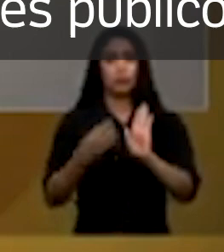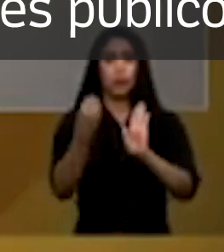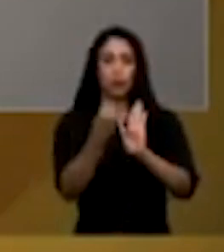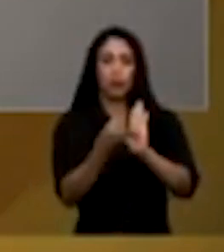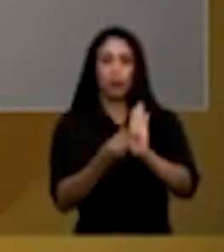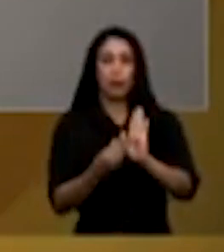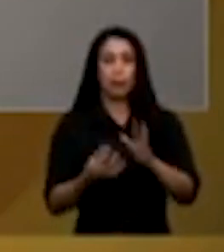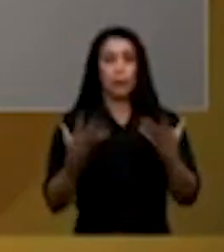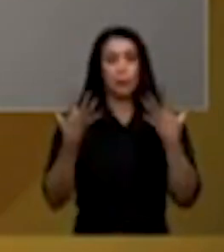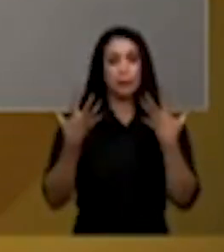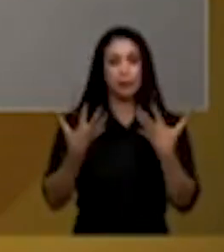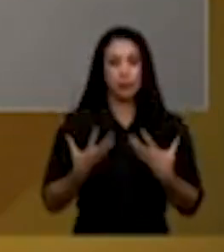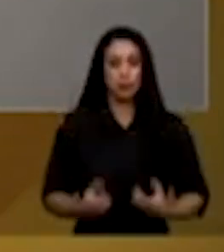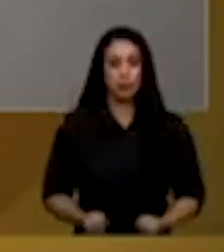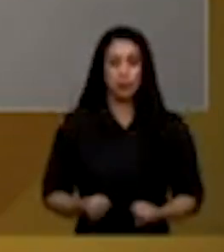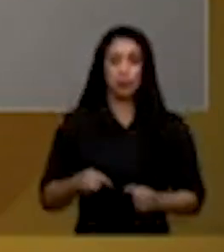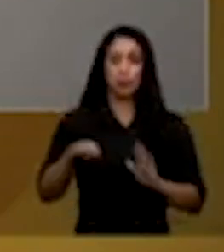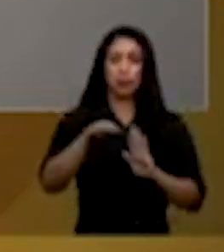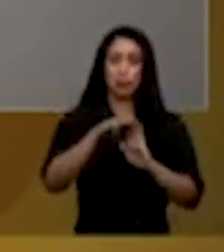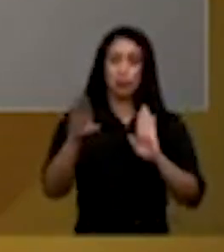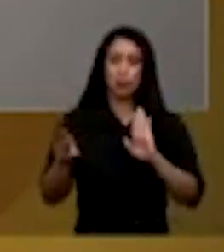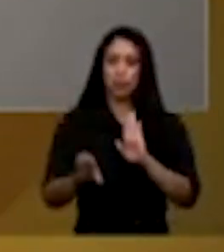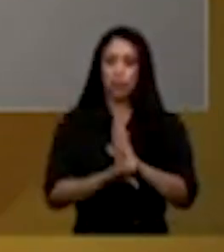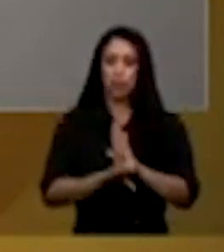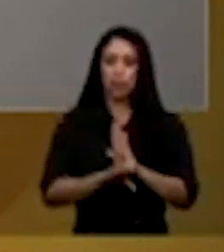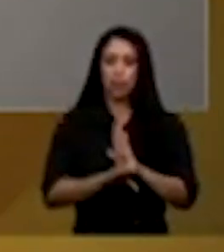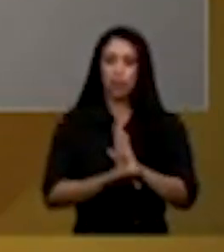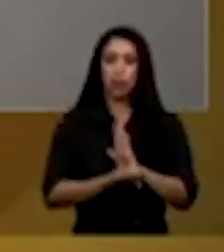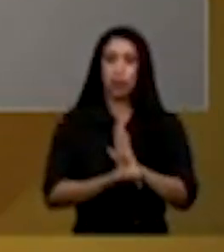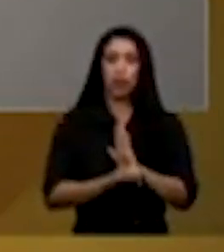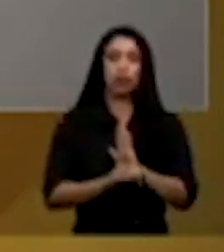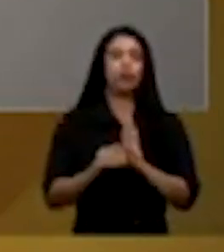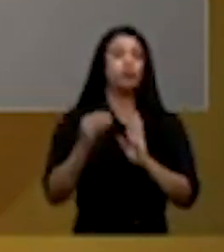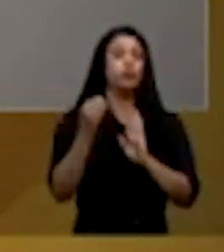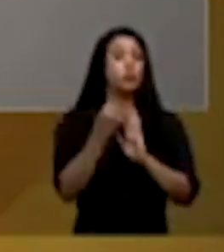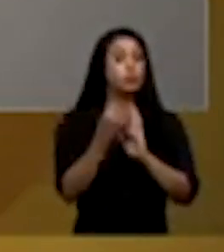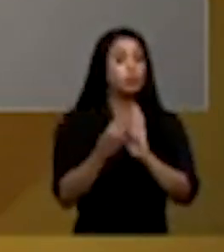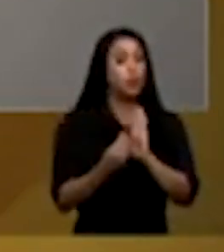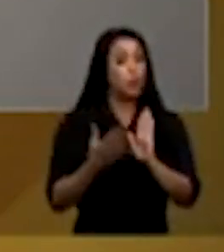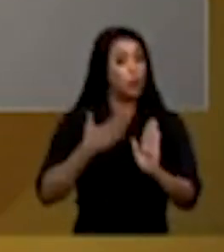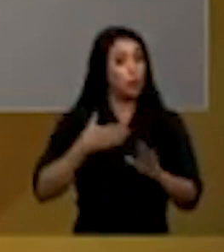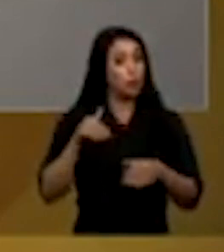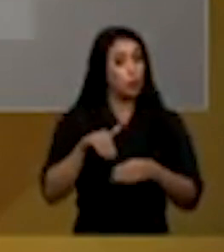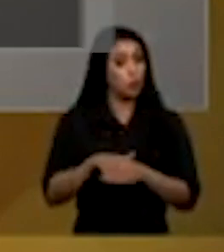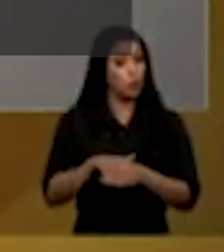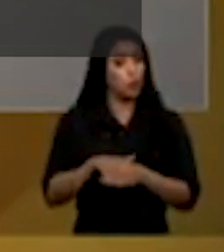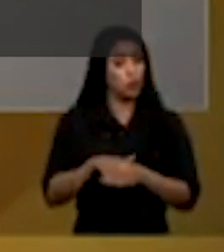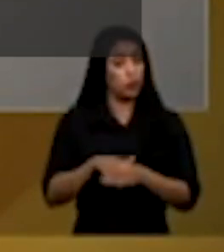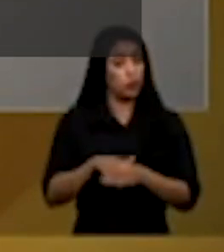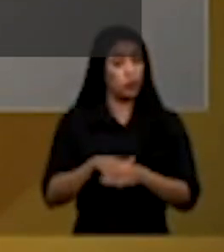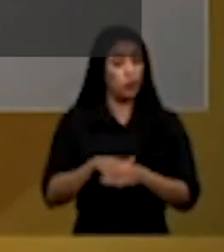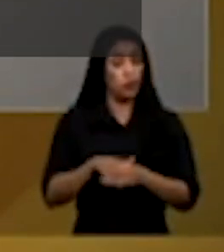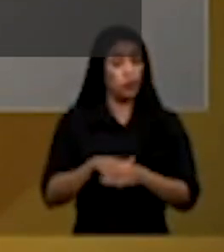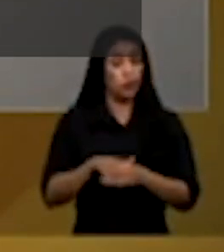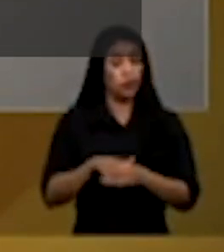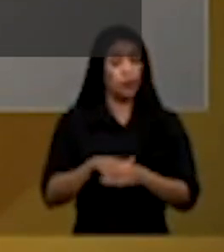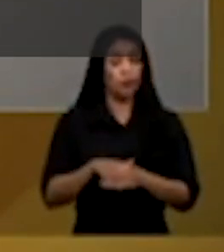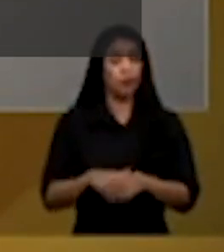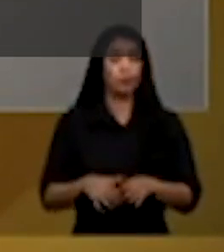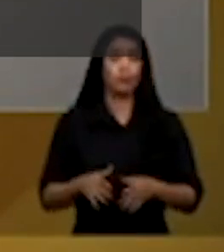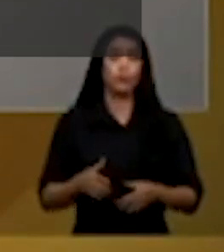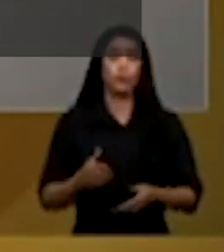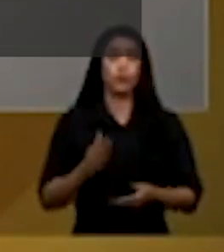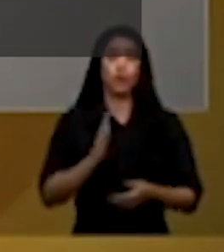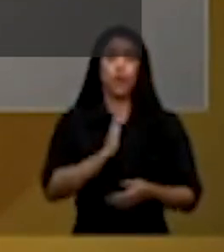para o deferimento de medida cautelar os seguintes termos que é o meu voto para deferir a medida